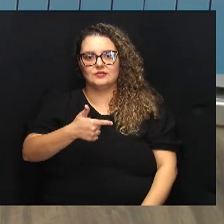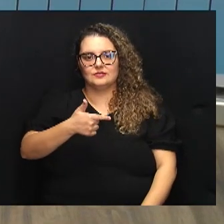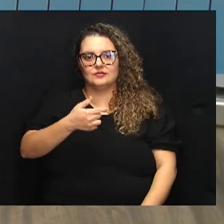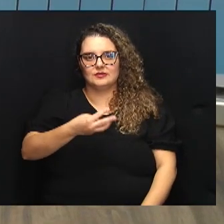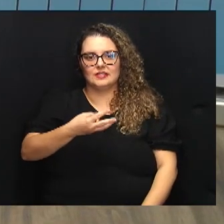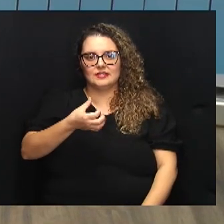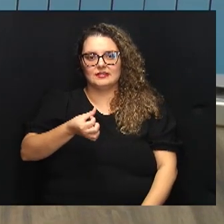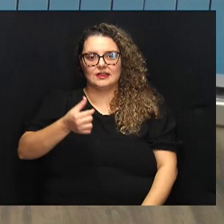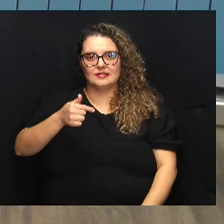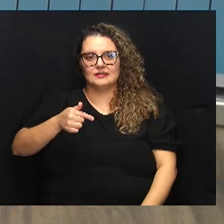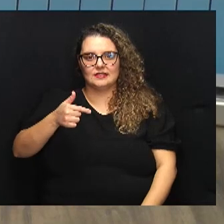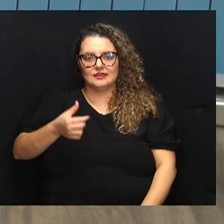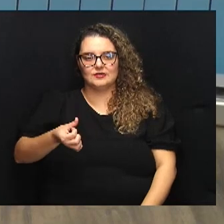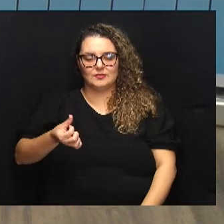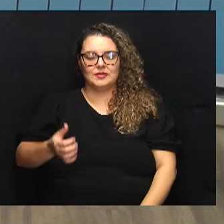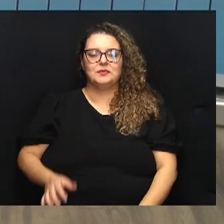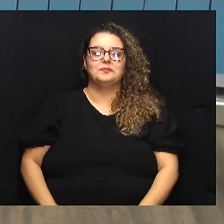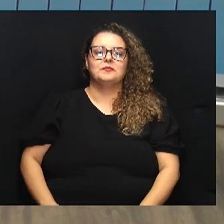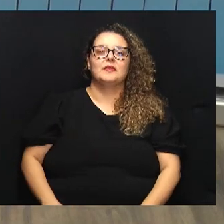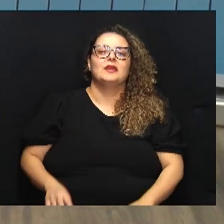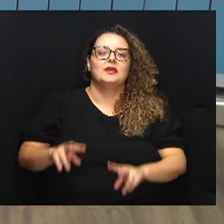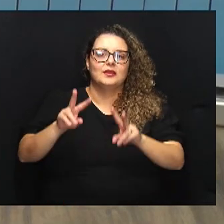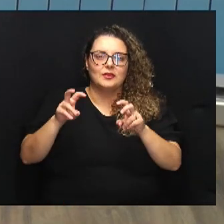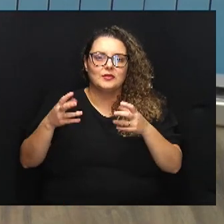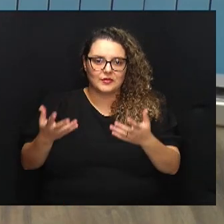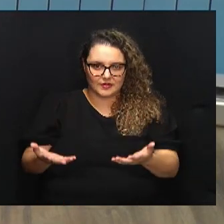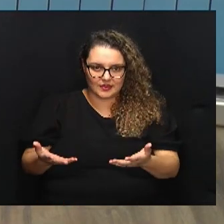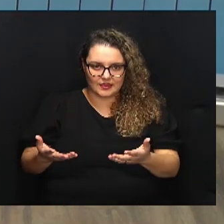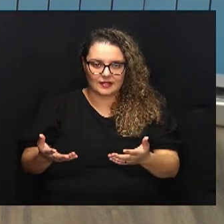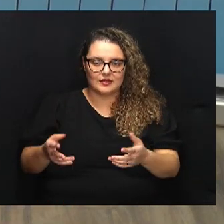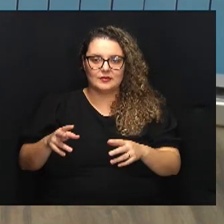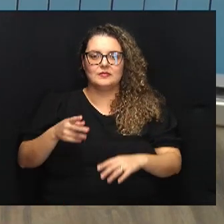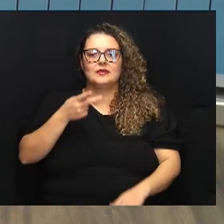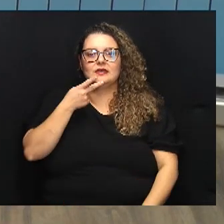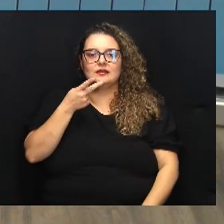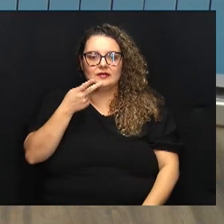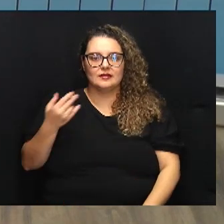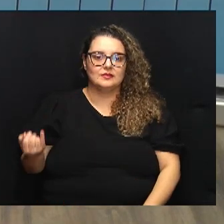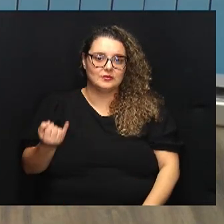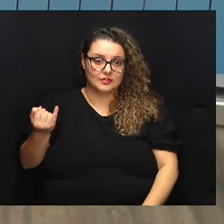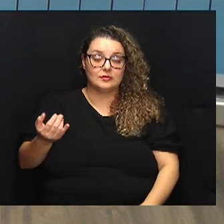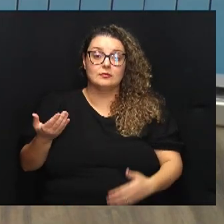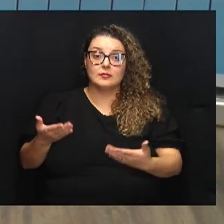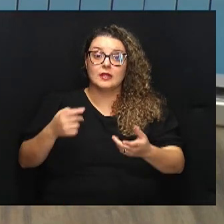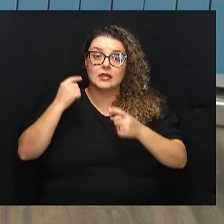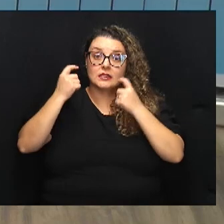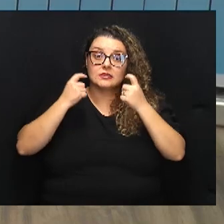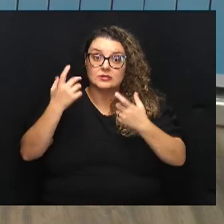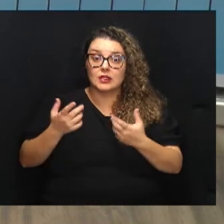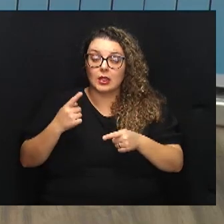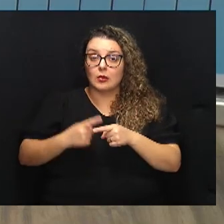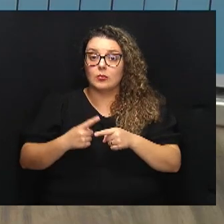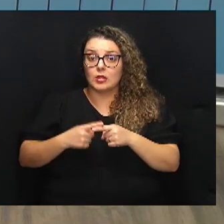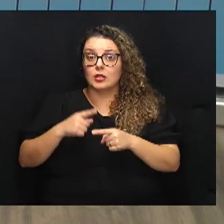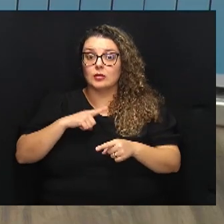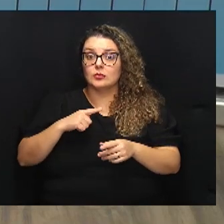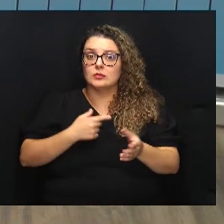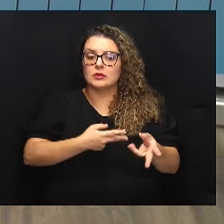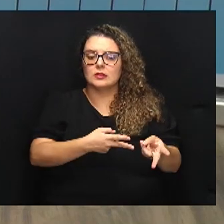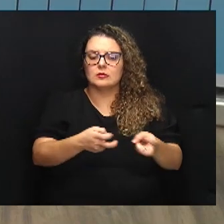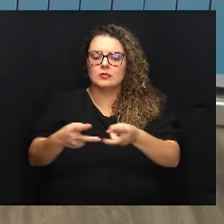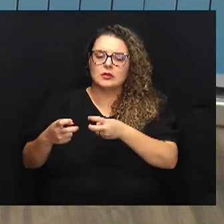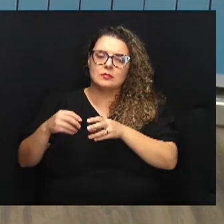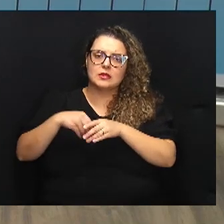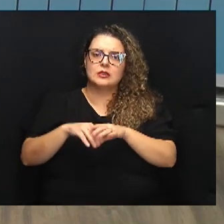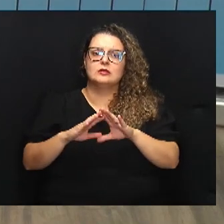978293776, e ele diz que o tema que nós estamos abordando é muito importante, mas que ele está preocupado porque o que ele tem percebido nas